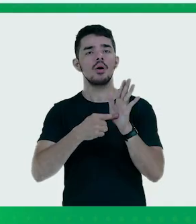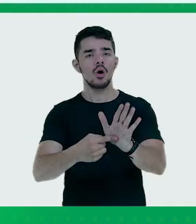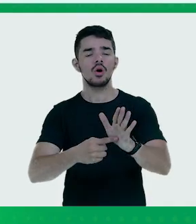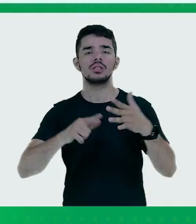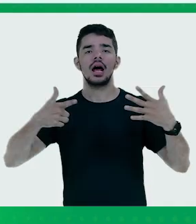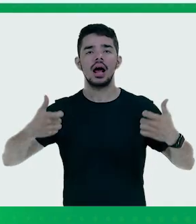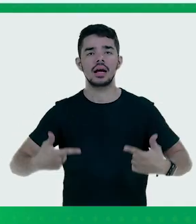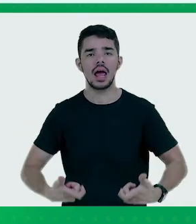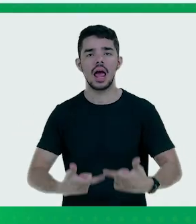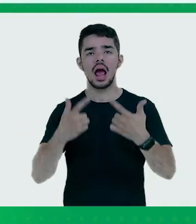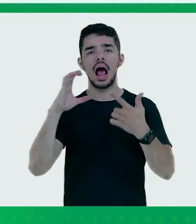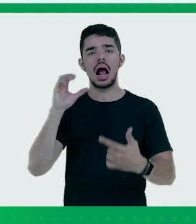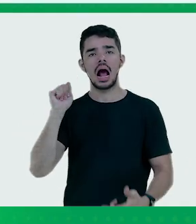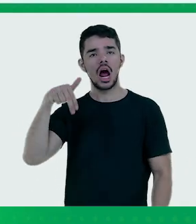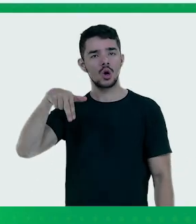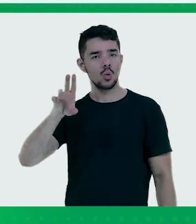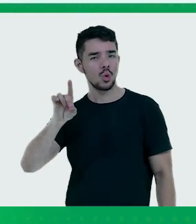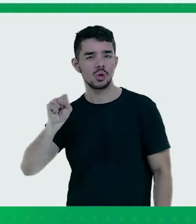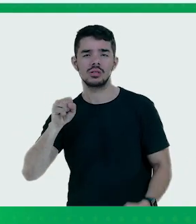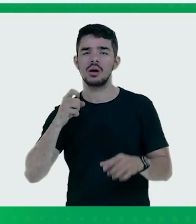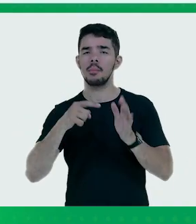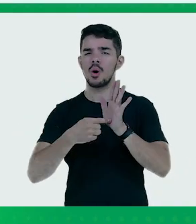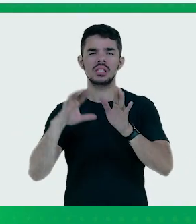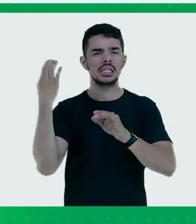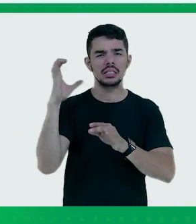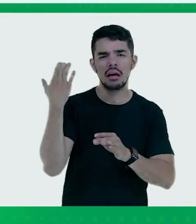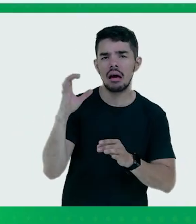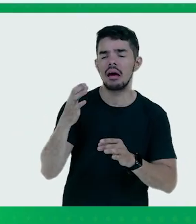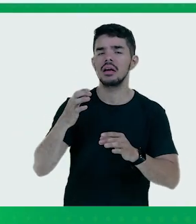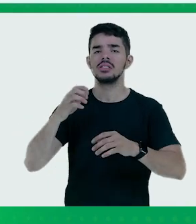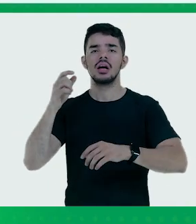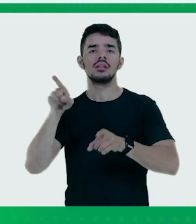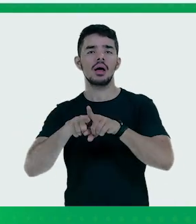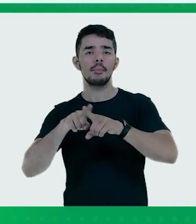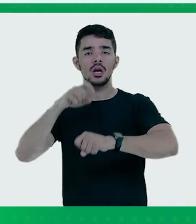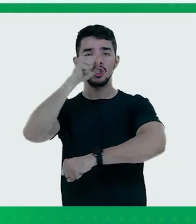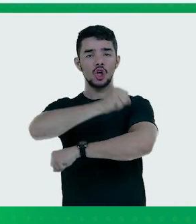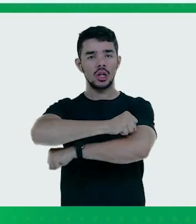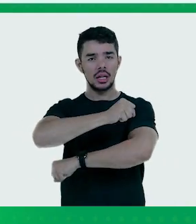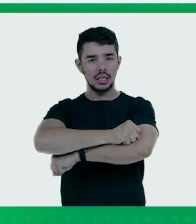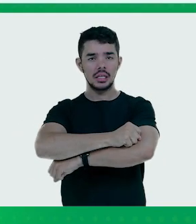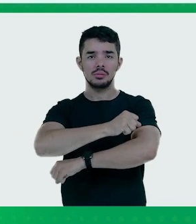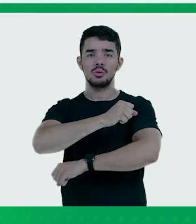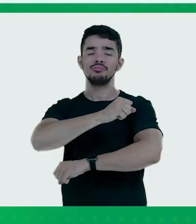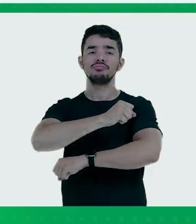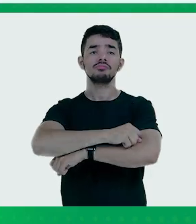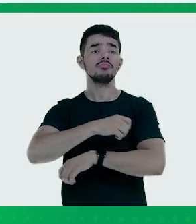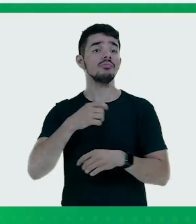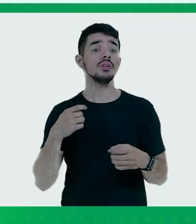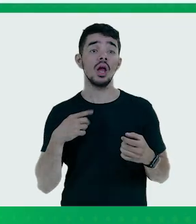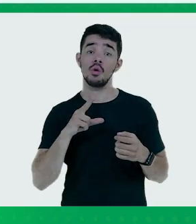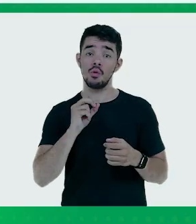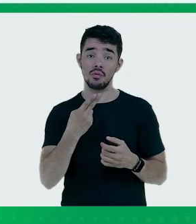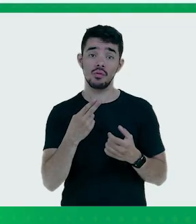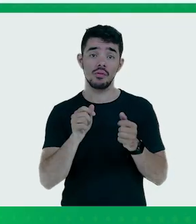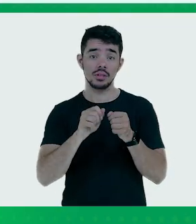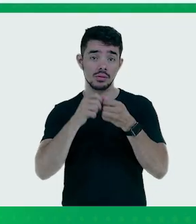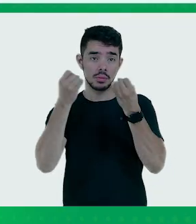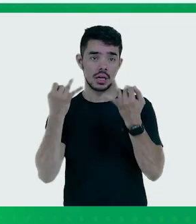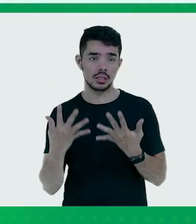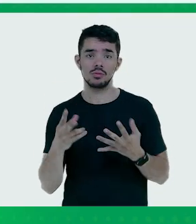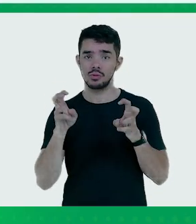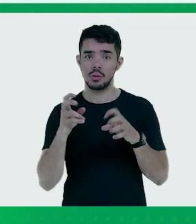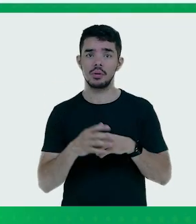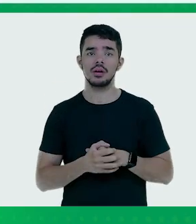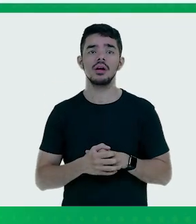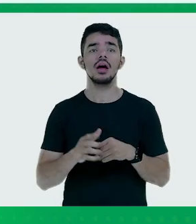misturando ciência, literatura e jornalismo. Posteriormente, ainda nesta aula, farei uma explicitação, trazendo